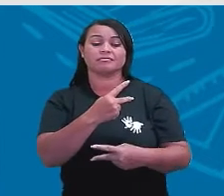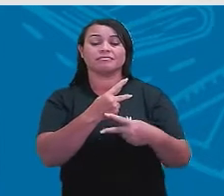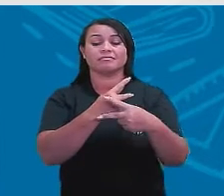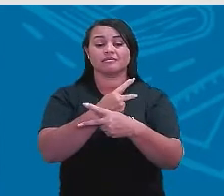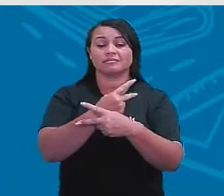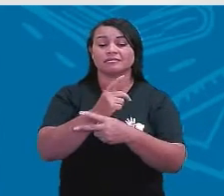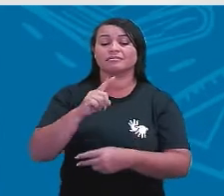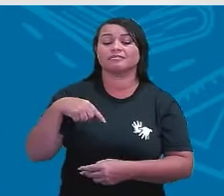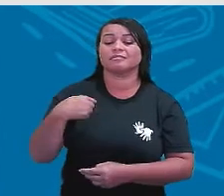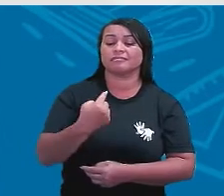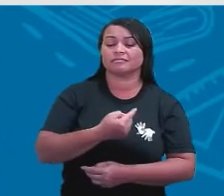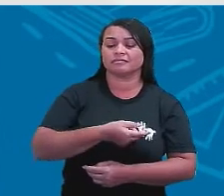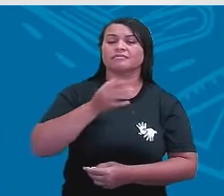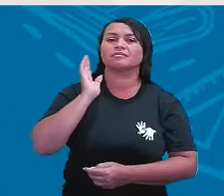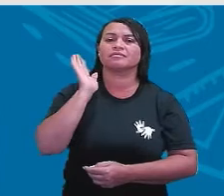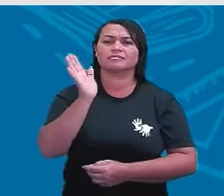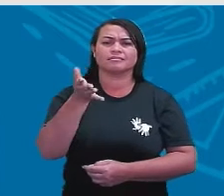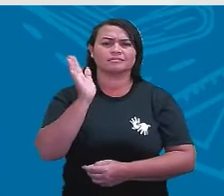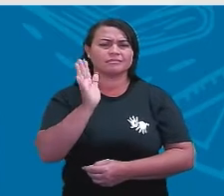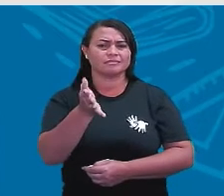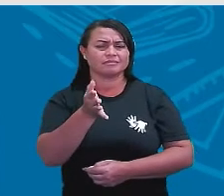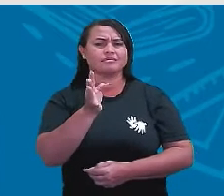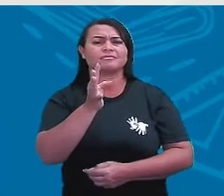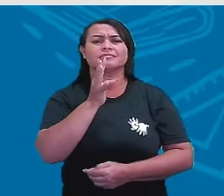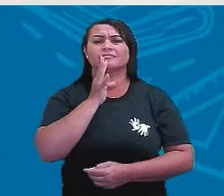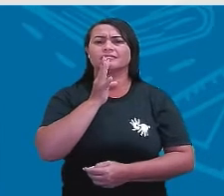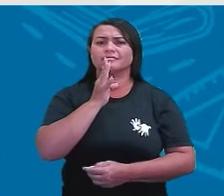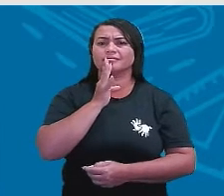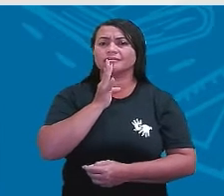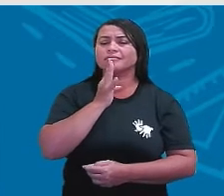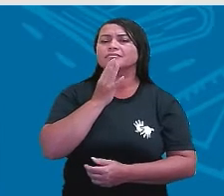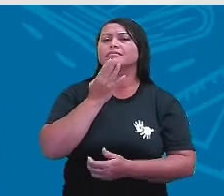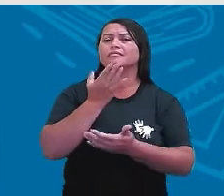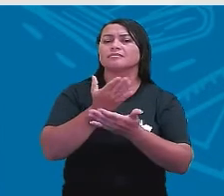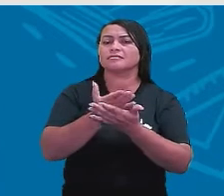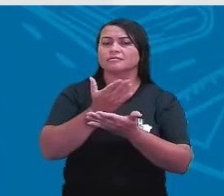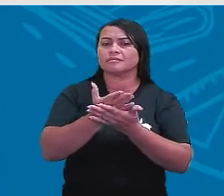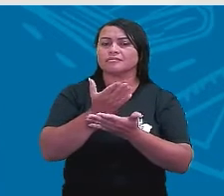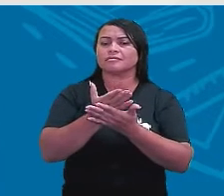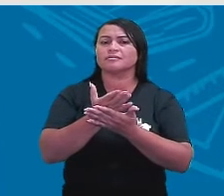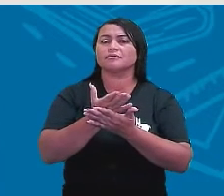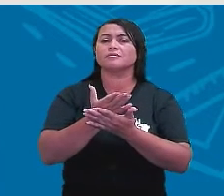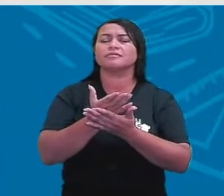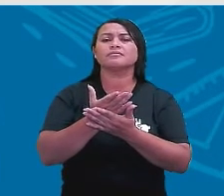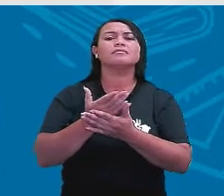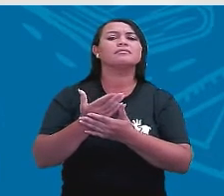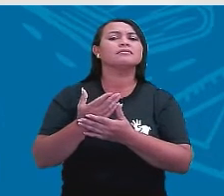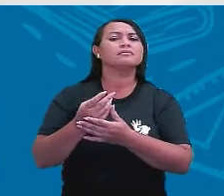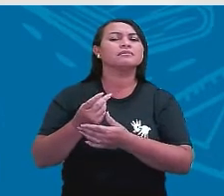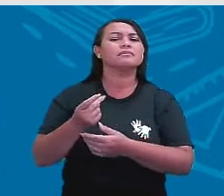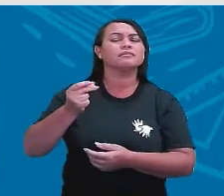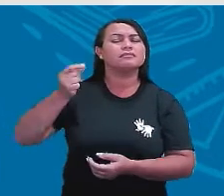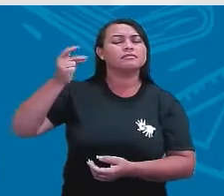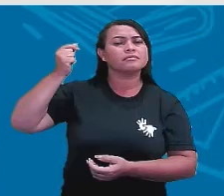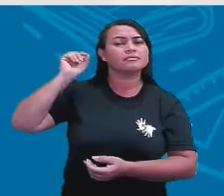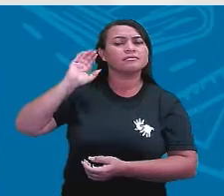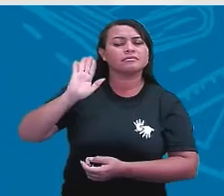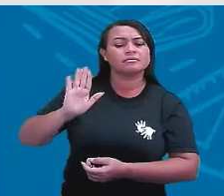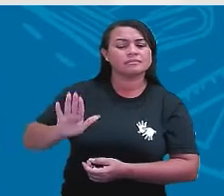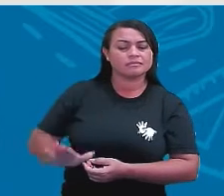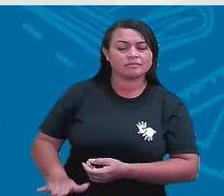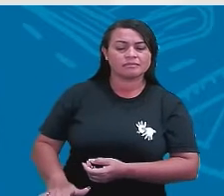que a gente já vem vindo e estudando ele desde quando a gente é pequenininho,